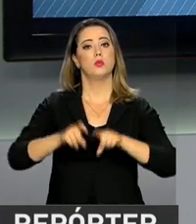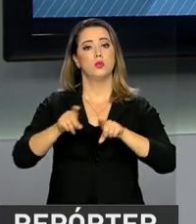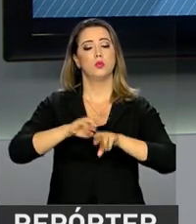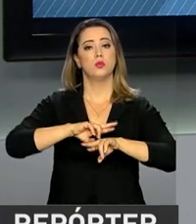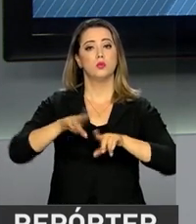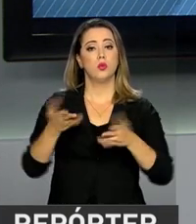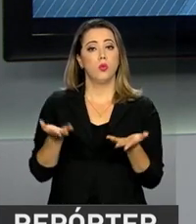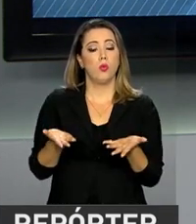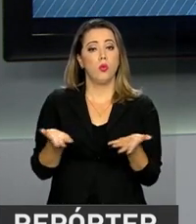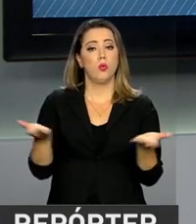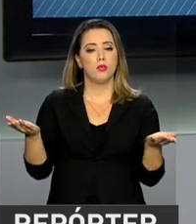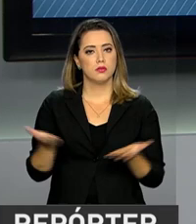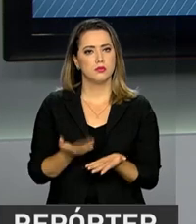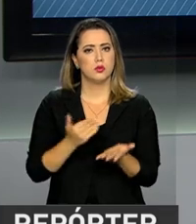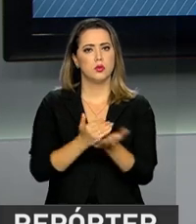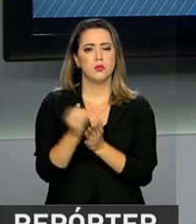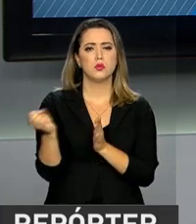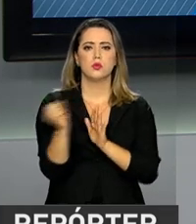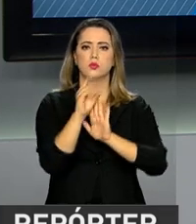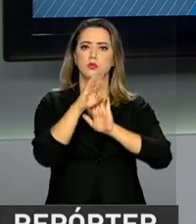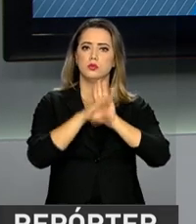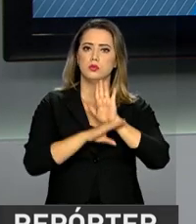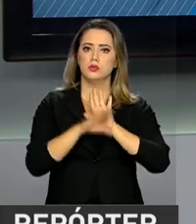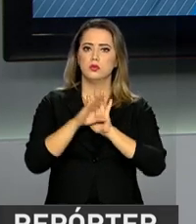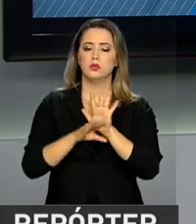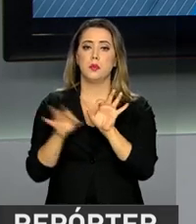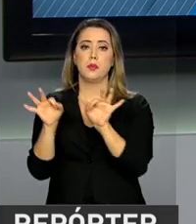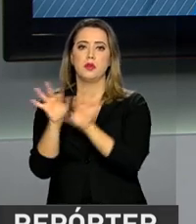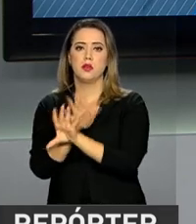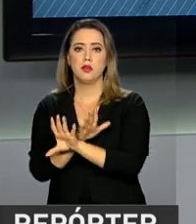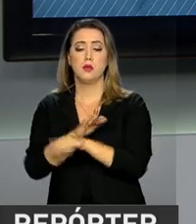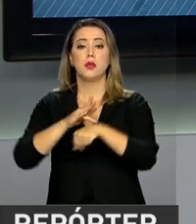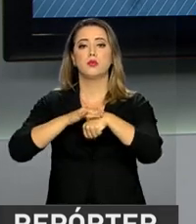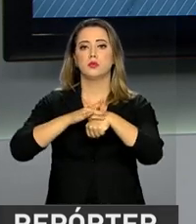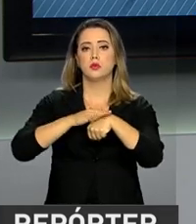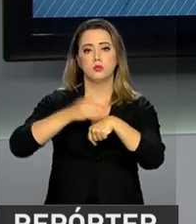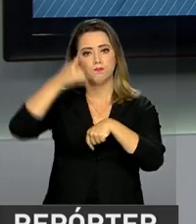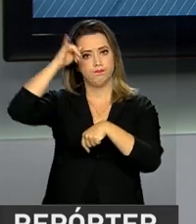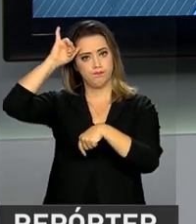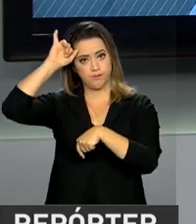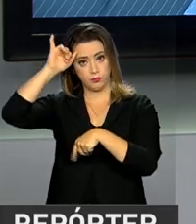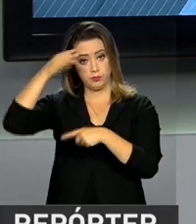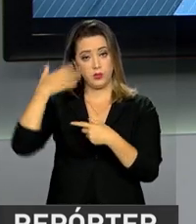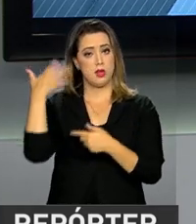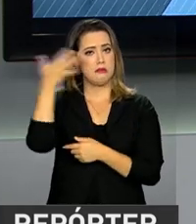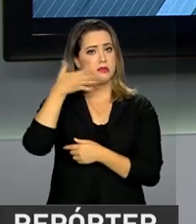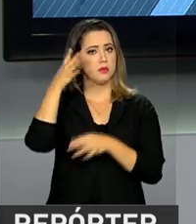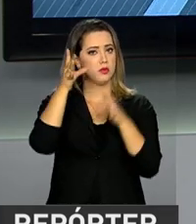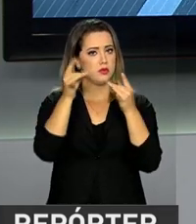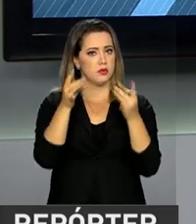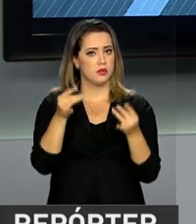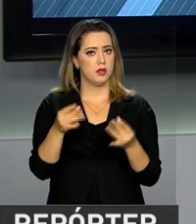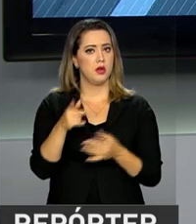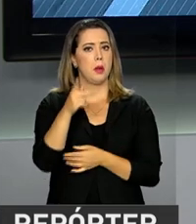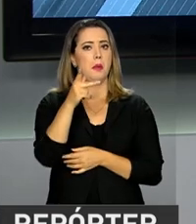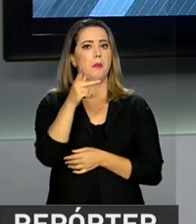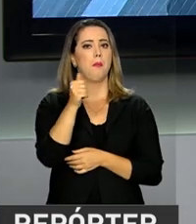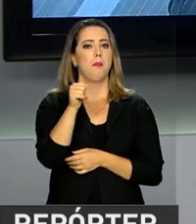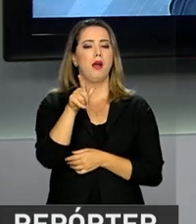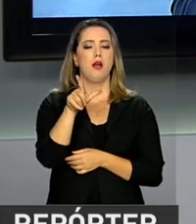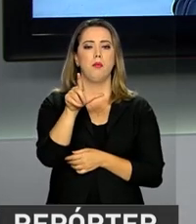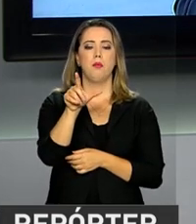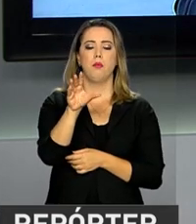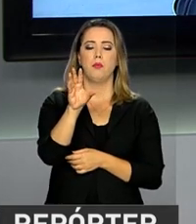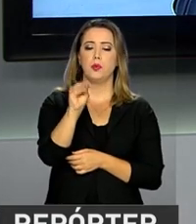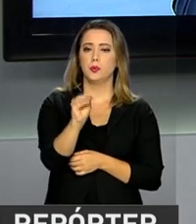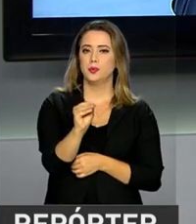iniciou um novo plano para erradicação e prevenção à febre aftosa quem explica pra gente ao vivo a repórter pablo